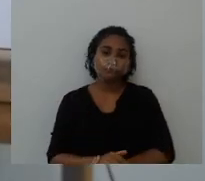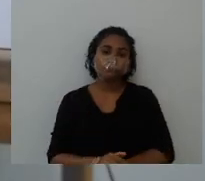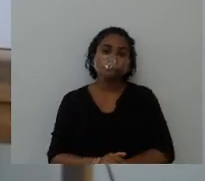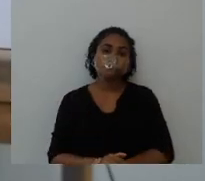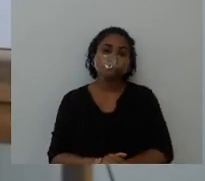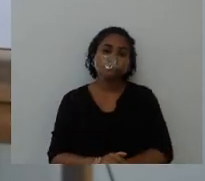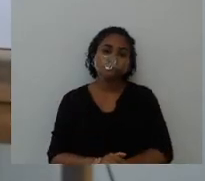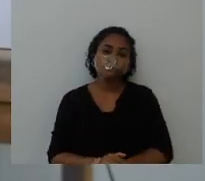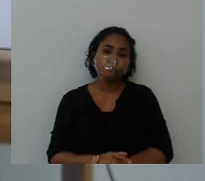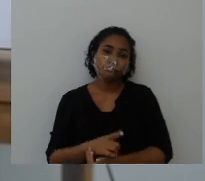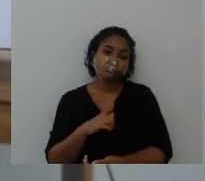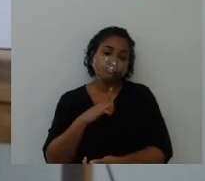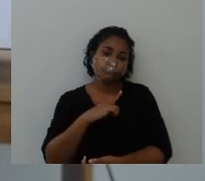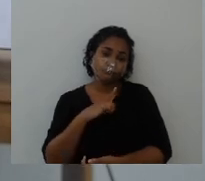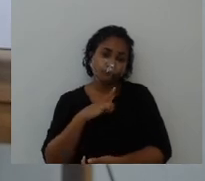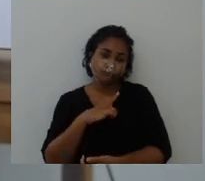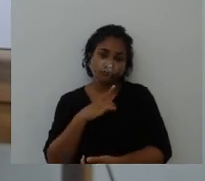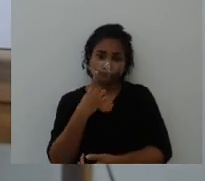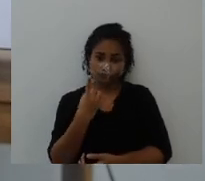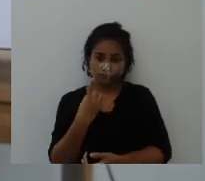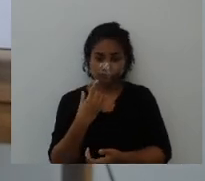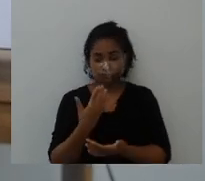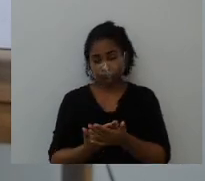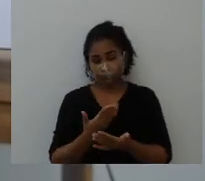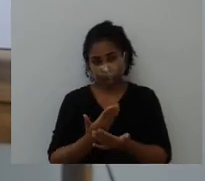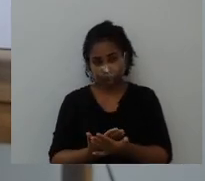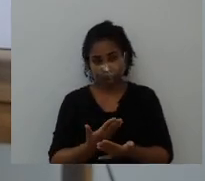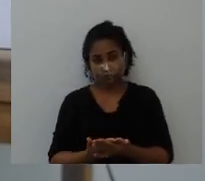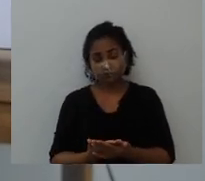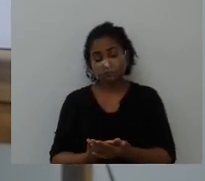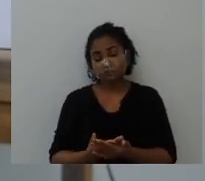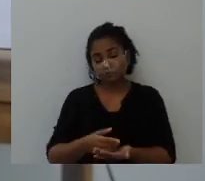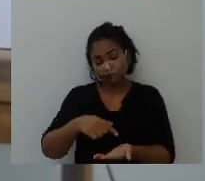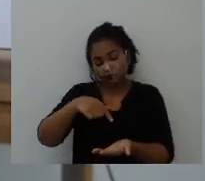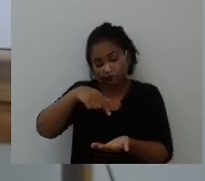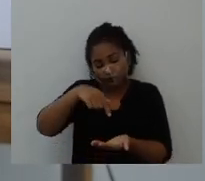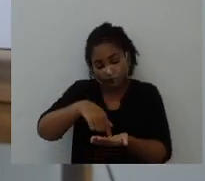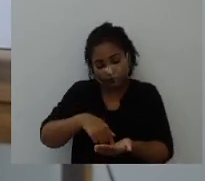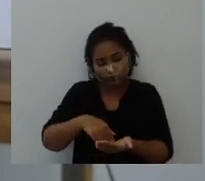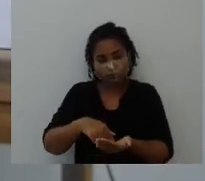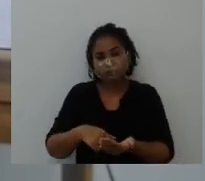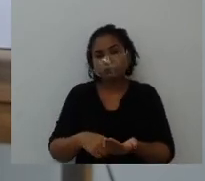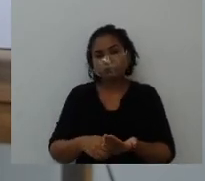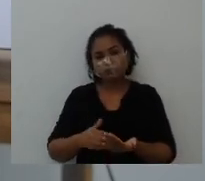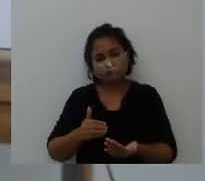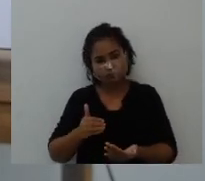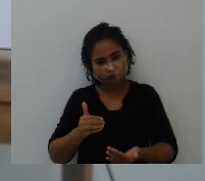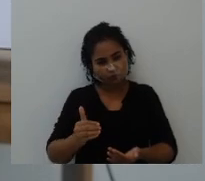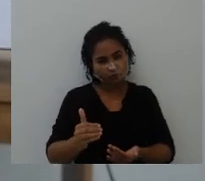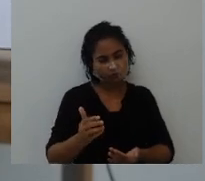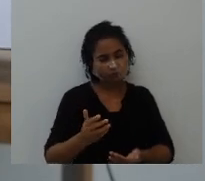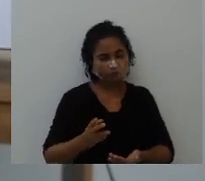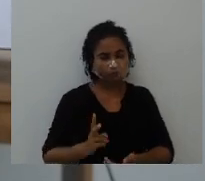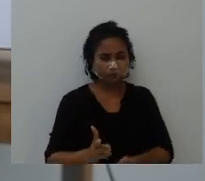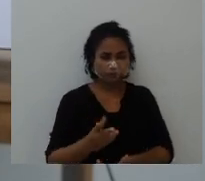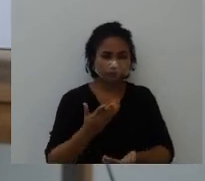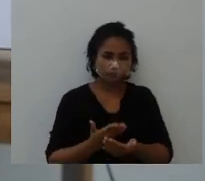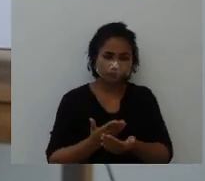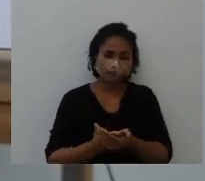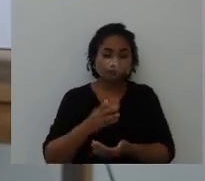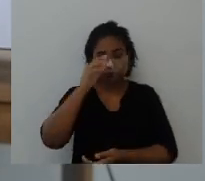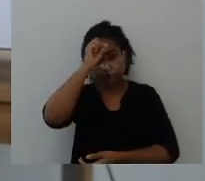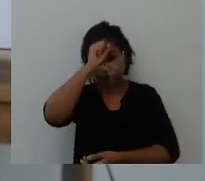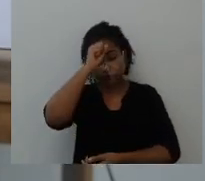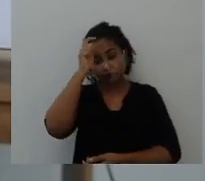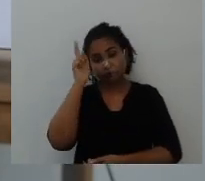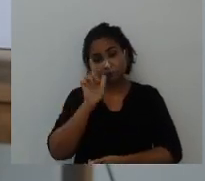de hoje, nós vamos estudar apenas o equilíbrio de um ponto material. Bom, segue comigo que você vai aprender. Então,